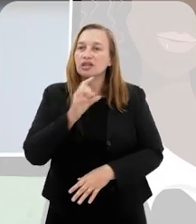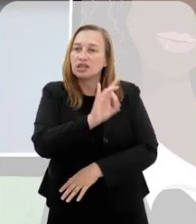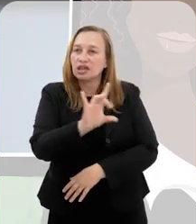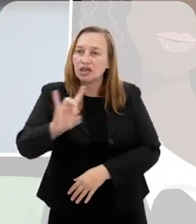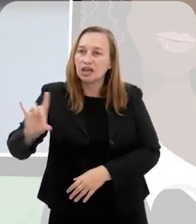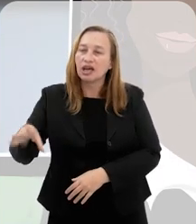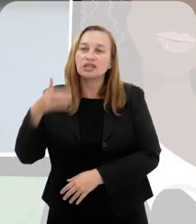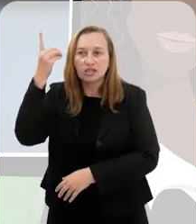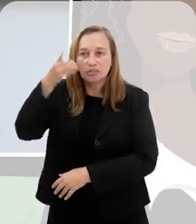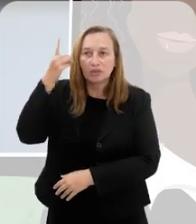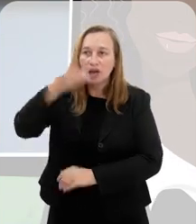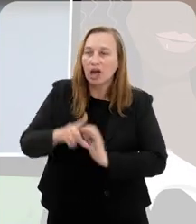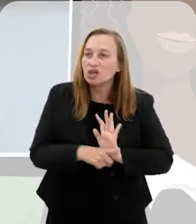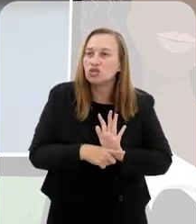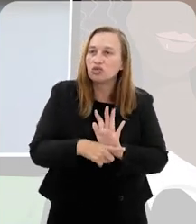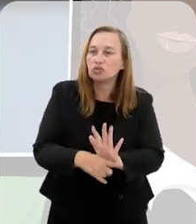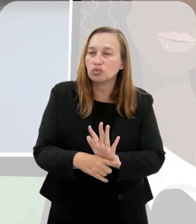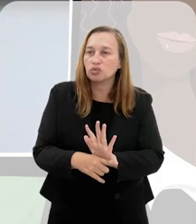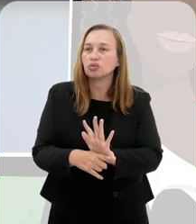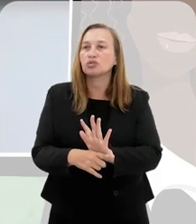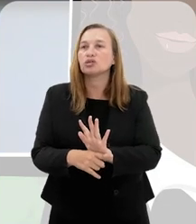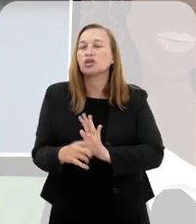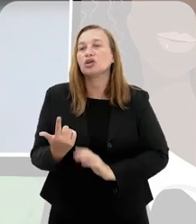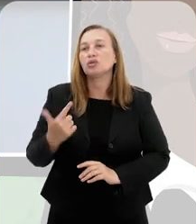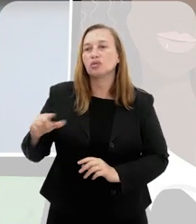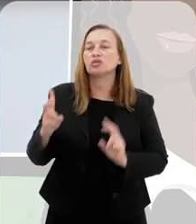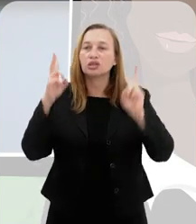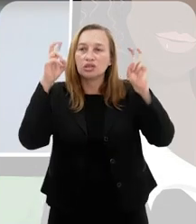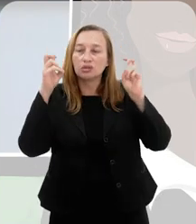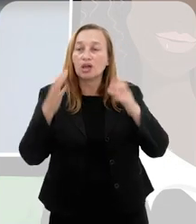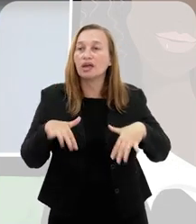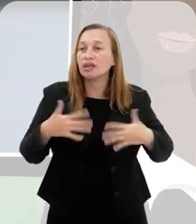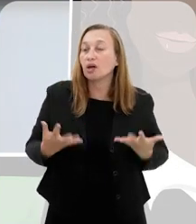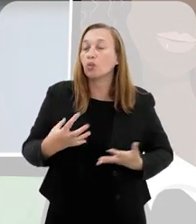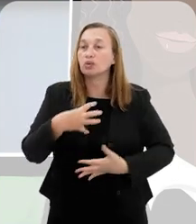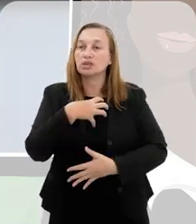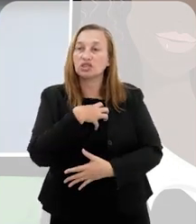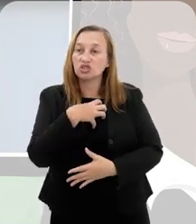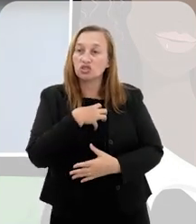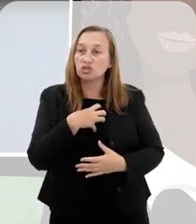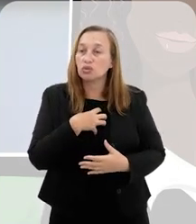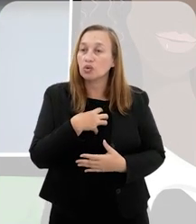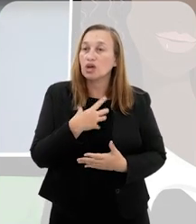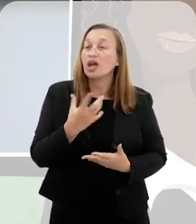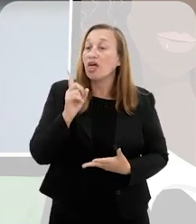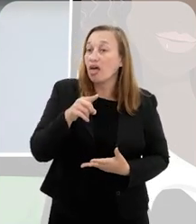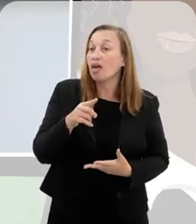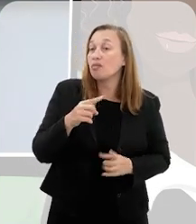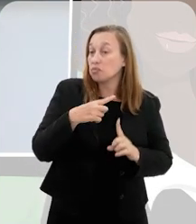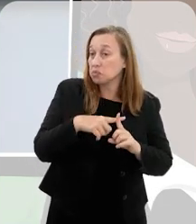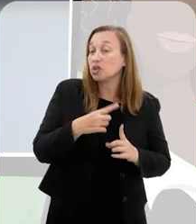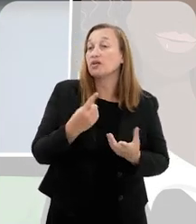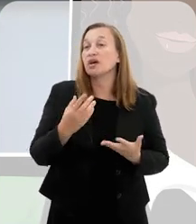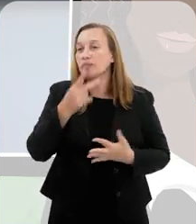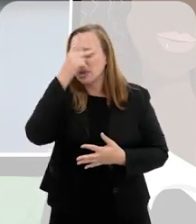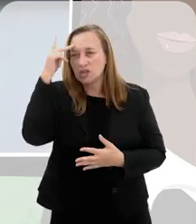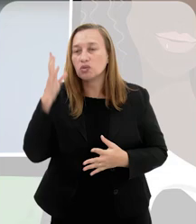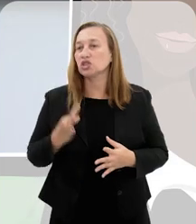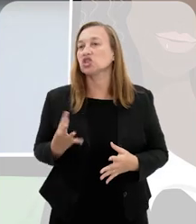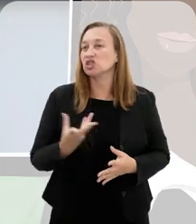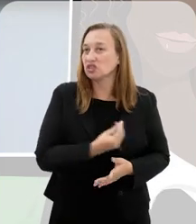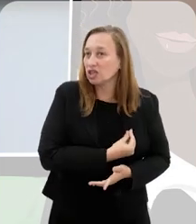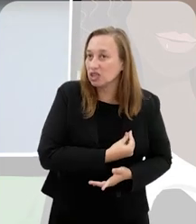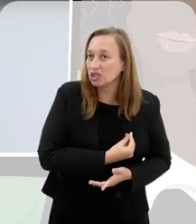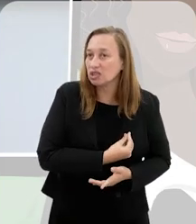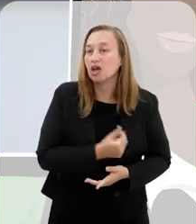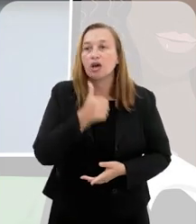vida pública de cada parlamentar diversa ajuda a compor, além de outros fatores. Então, nesse sentido, é muito